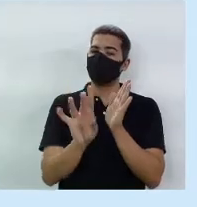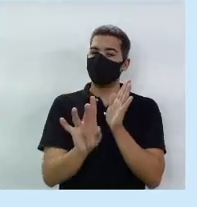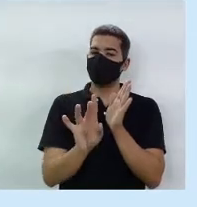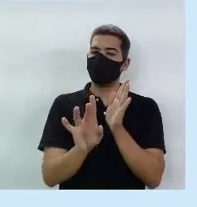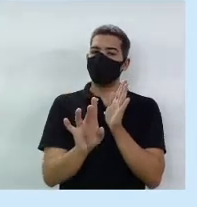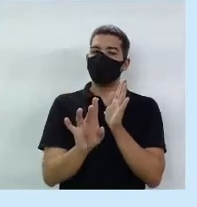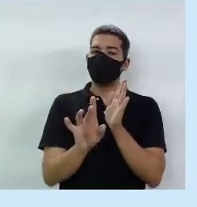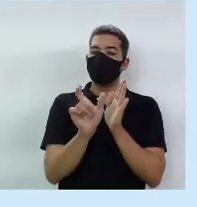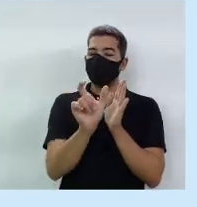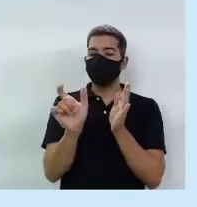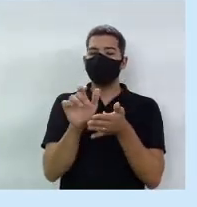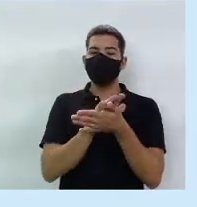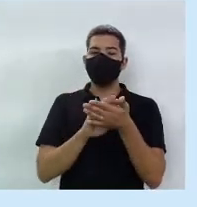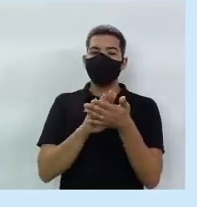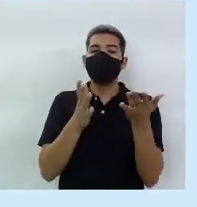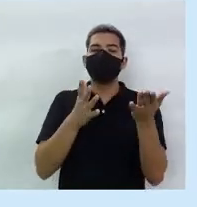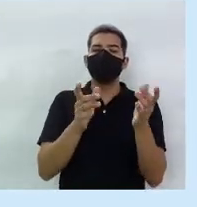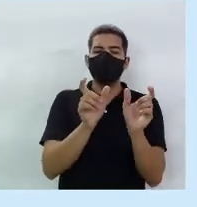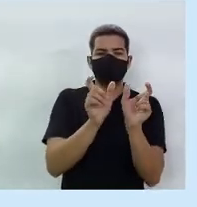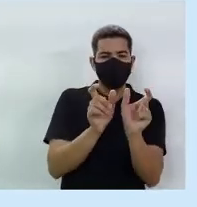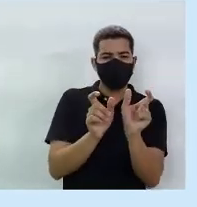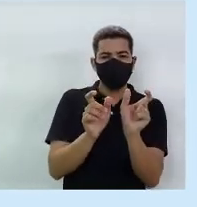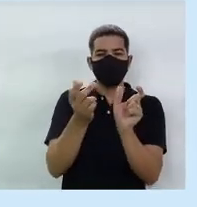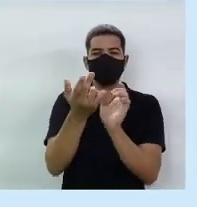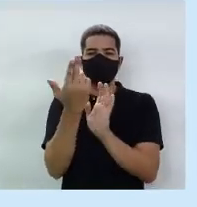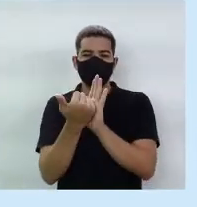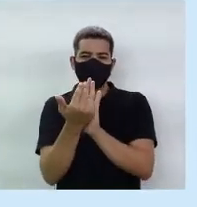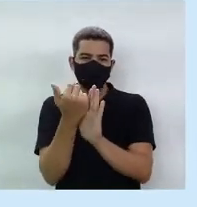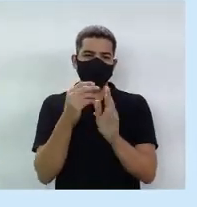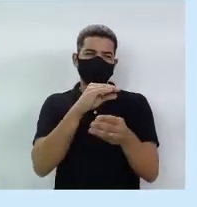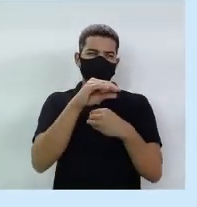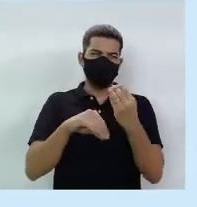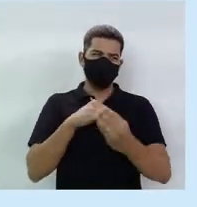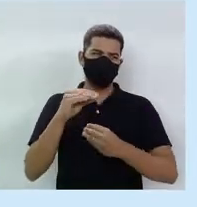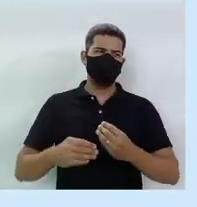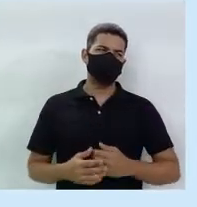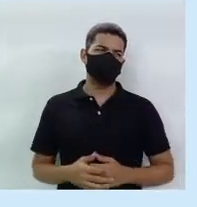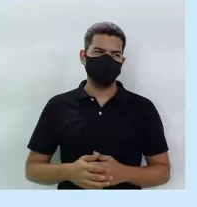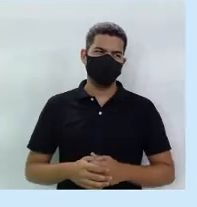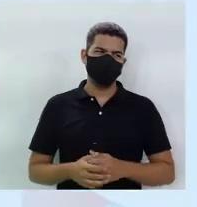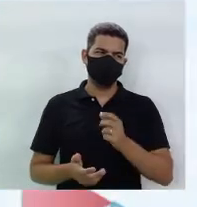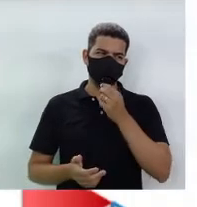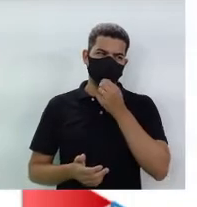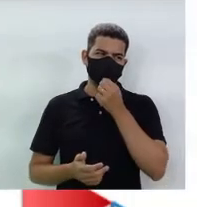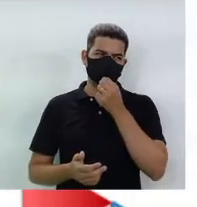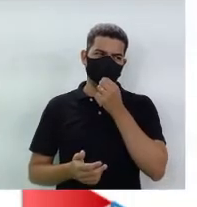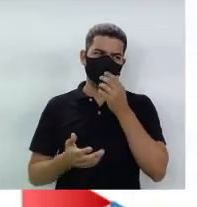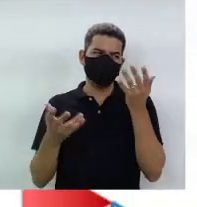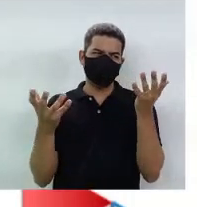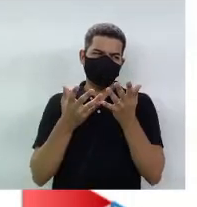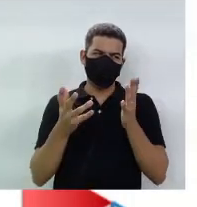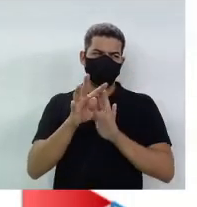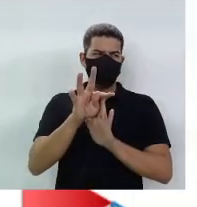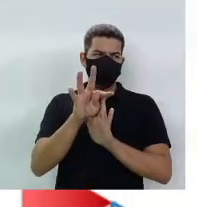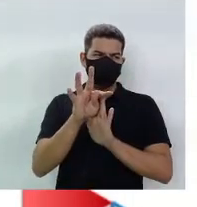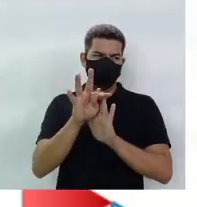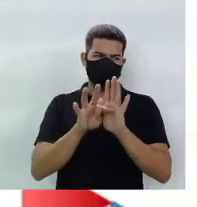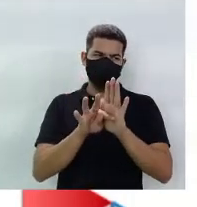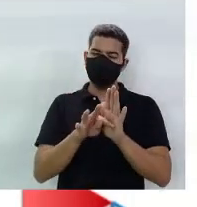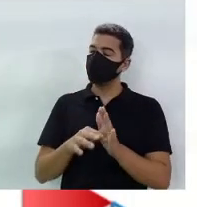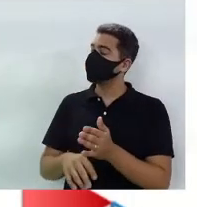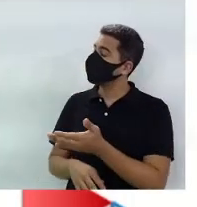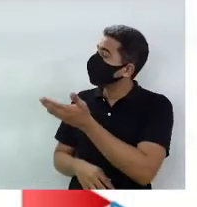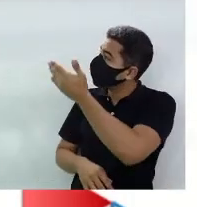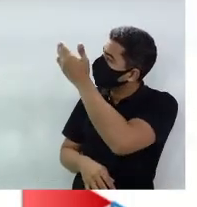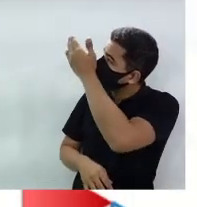que há o elemento verbal e o não verbal. E vamos adiante. Olhem aí um outro exemplo. Este